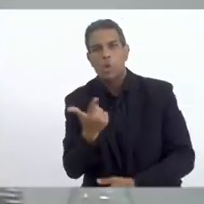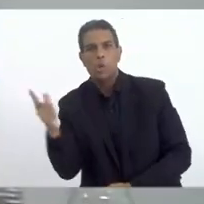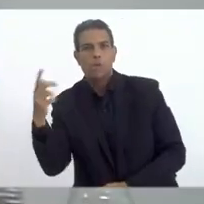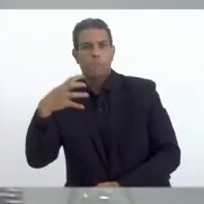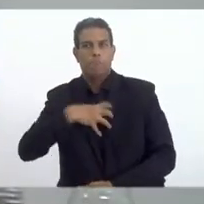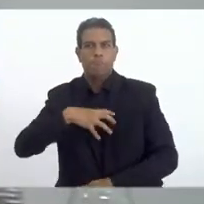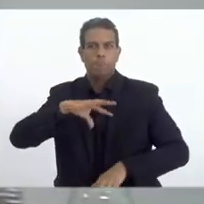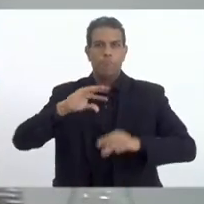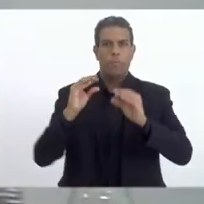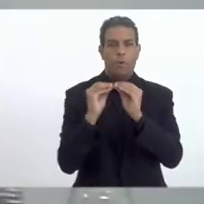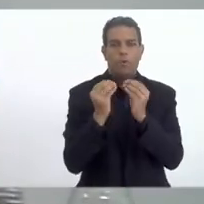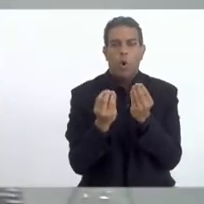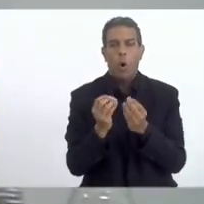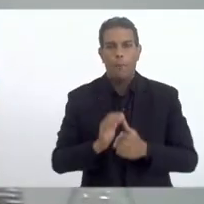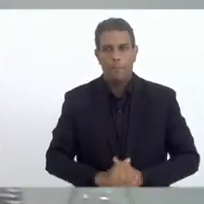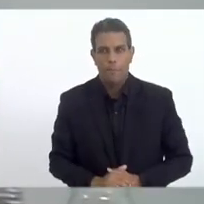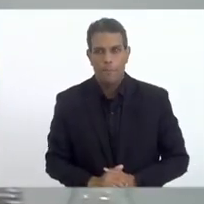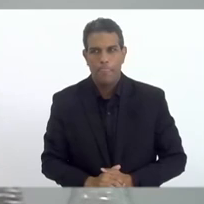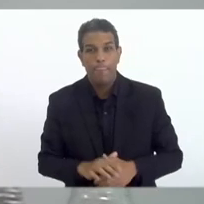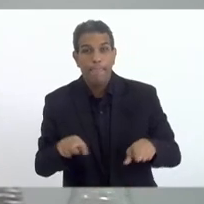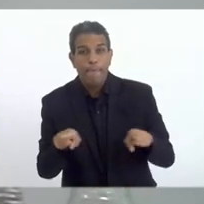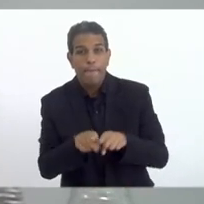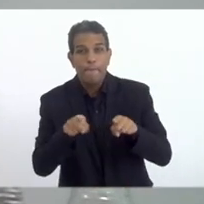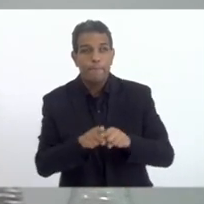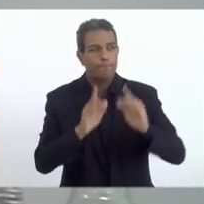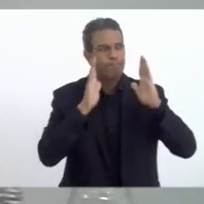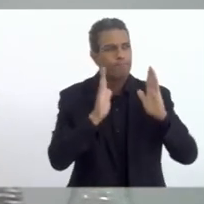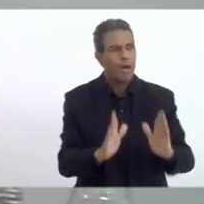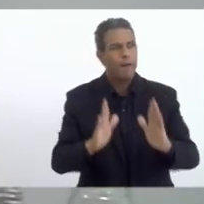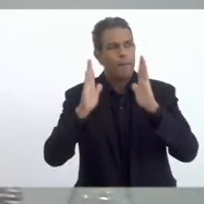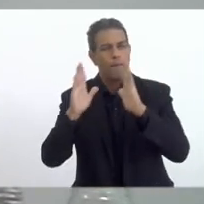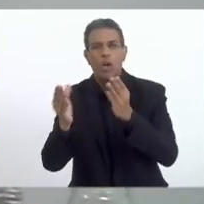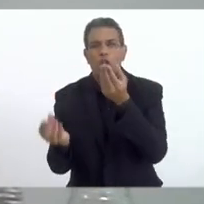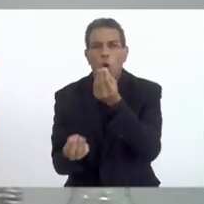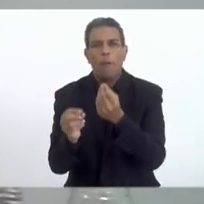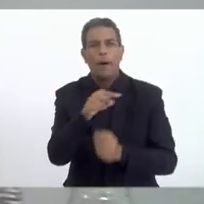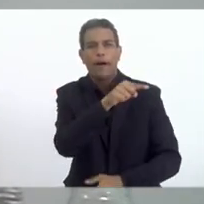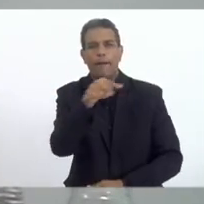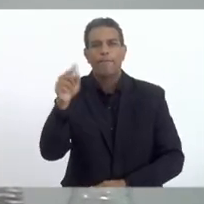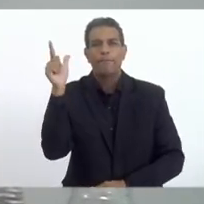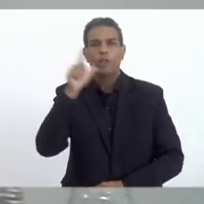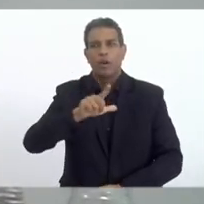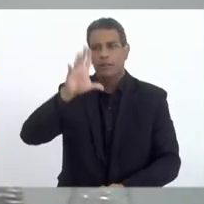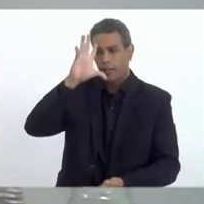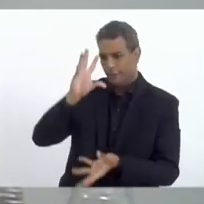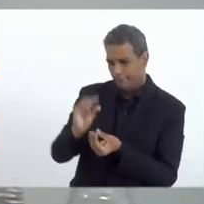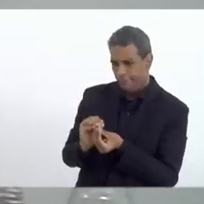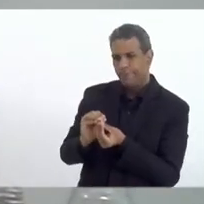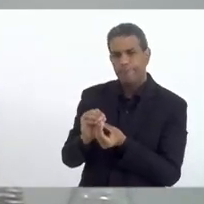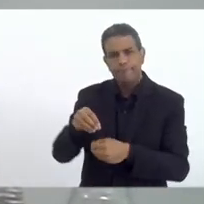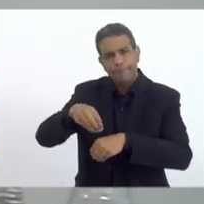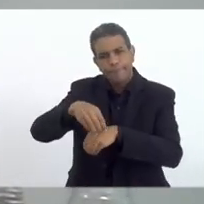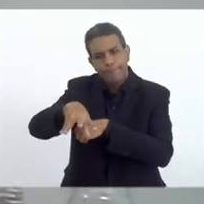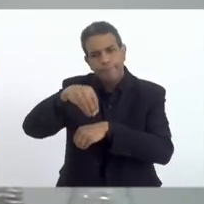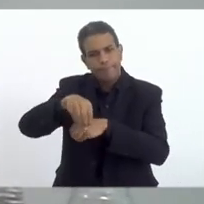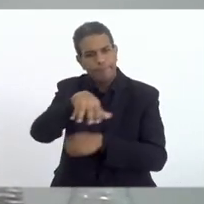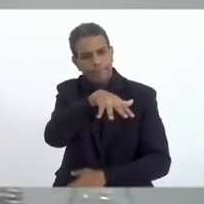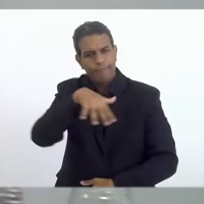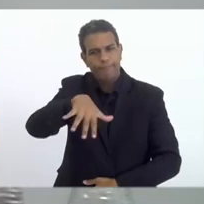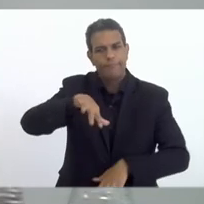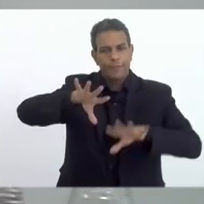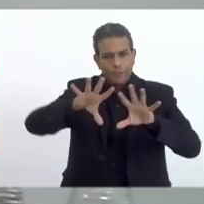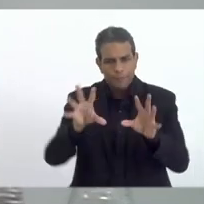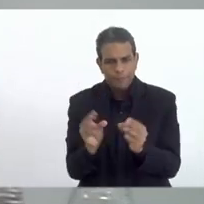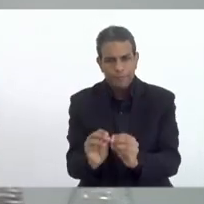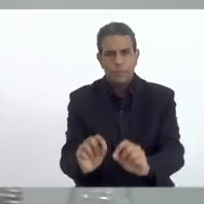ter grandes problemas com isso. Partindo desses pressupostos, eu acho que a gente encaminha, e a mensagem que a gente vai encaminhar em nome da